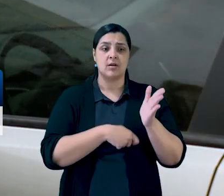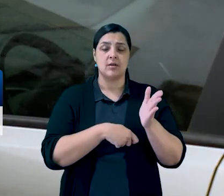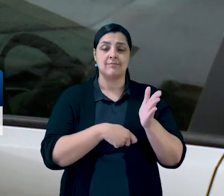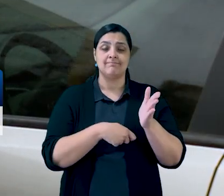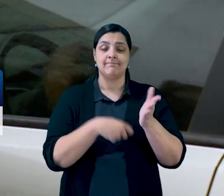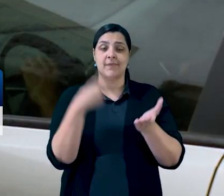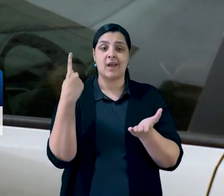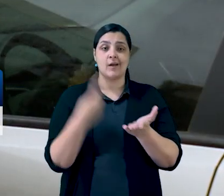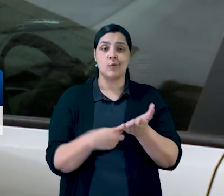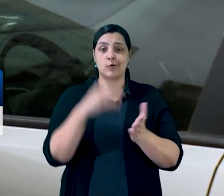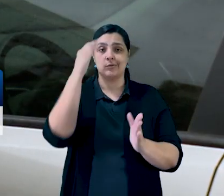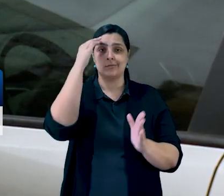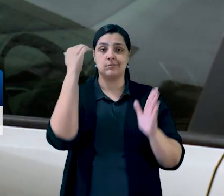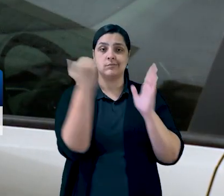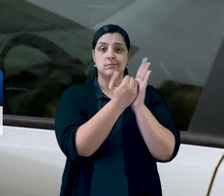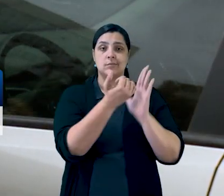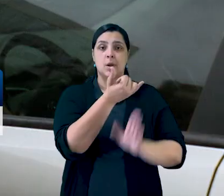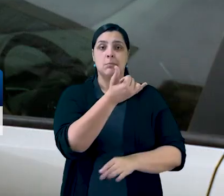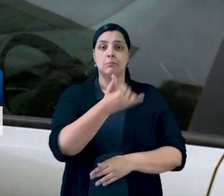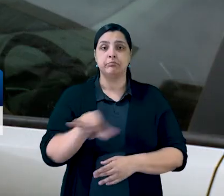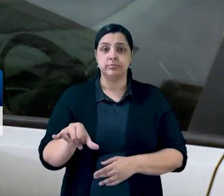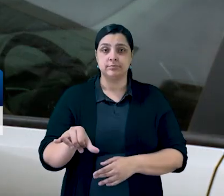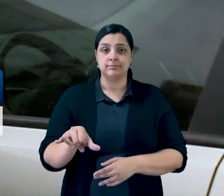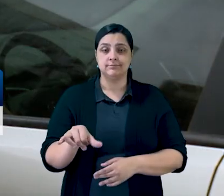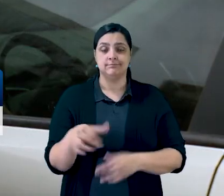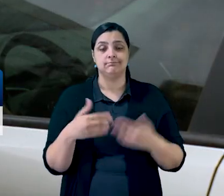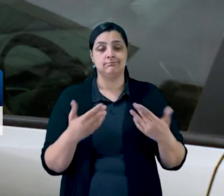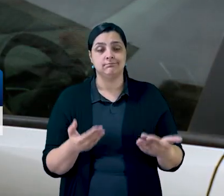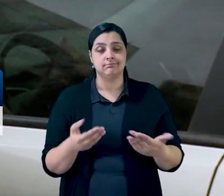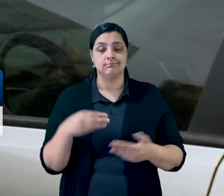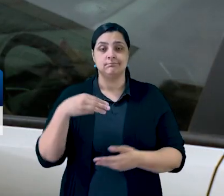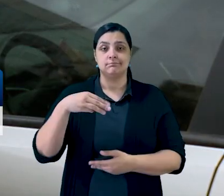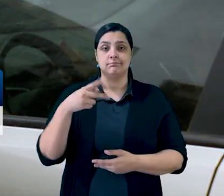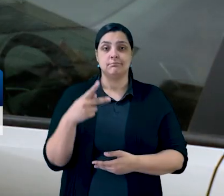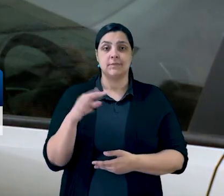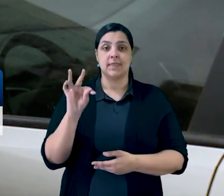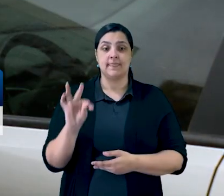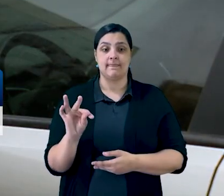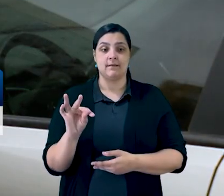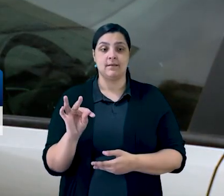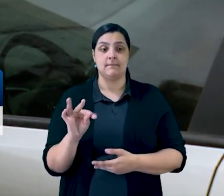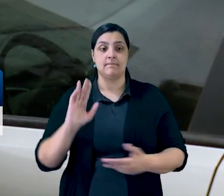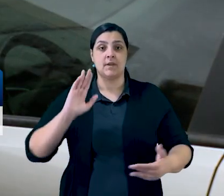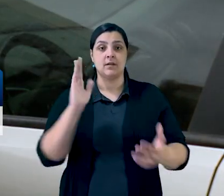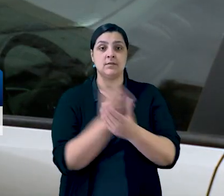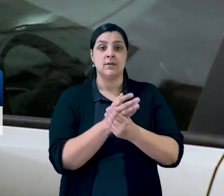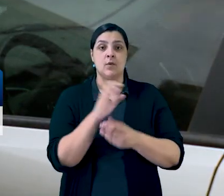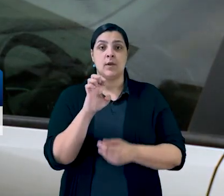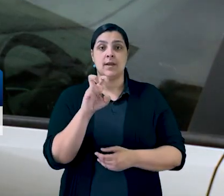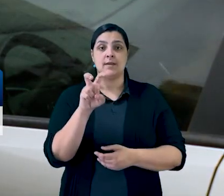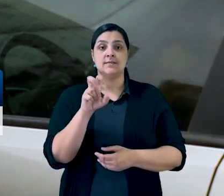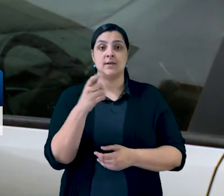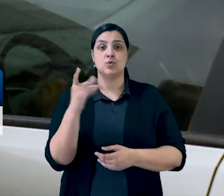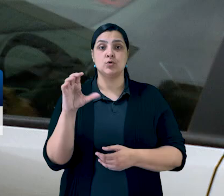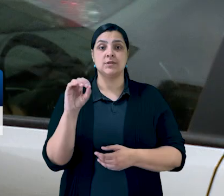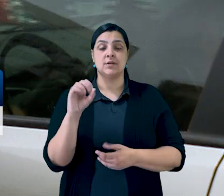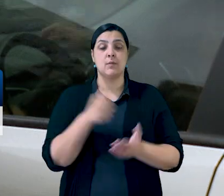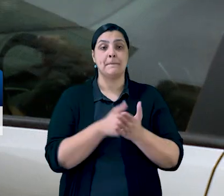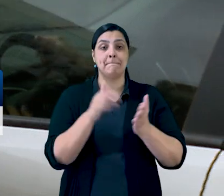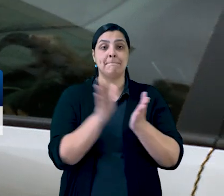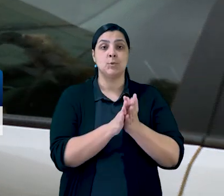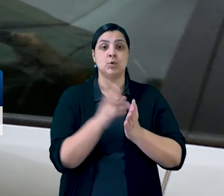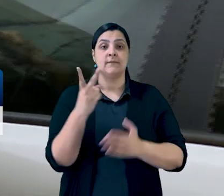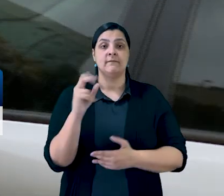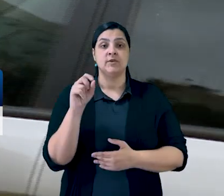do TAC, o acordo não tinha sido cumprido. Então, o Ministério Público do Trabalho propôs ação de execução do termo que